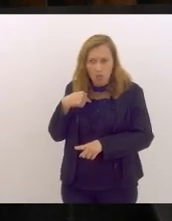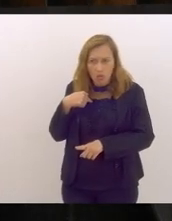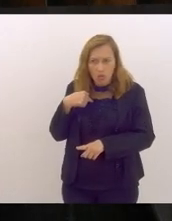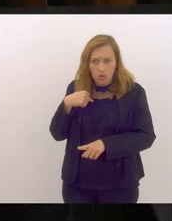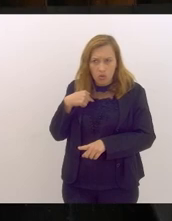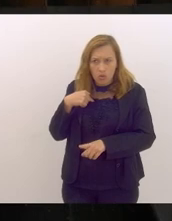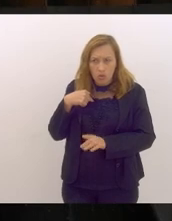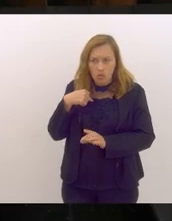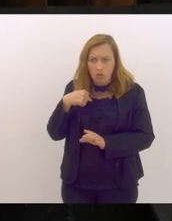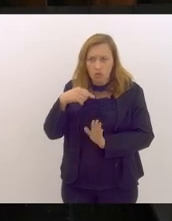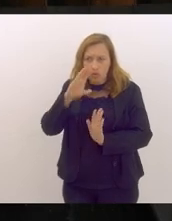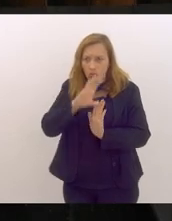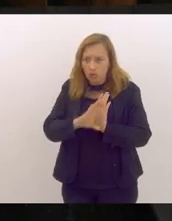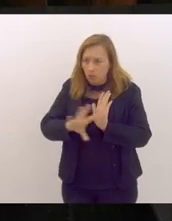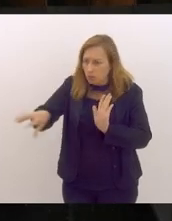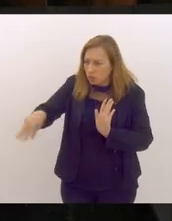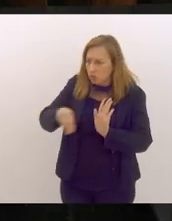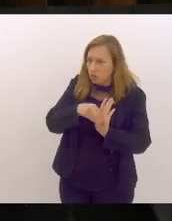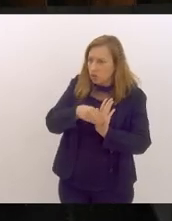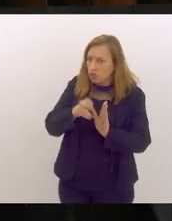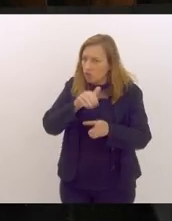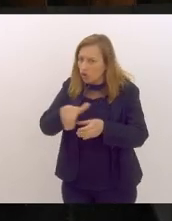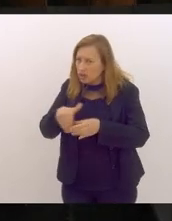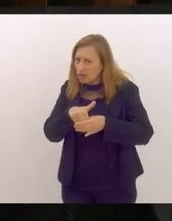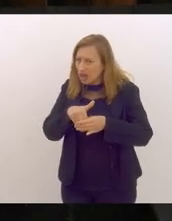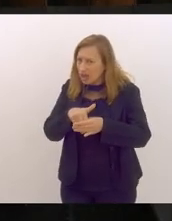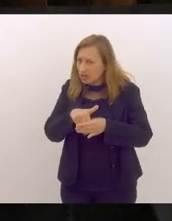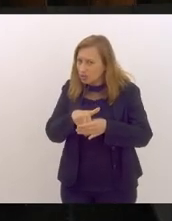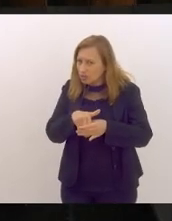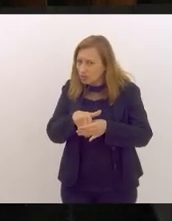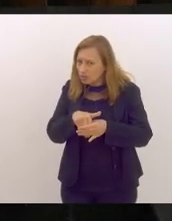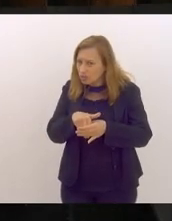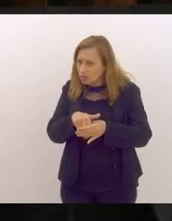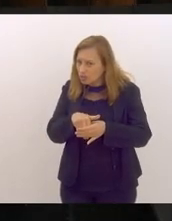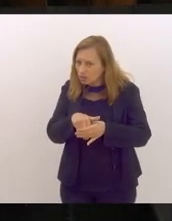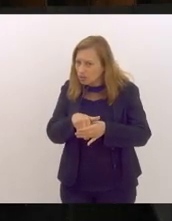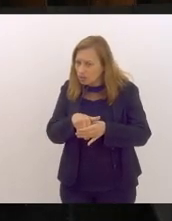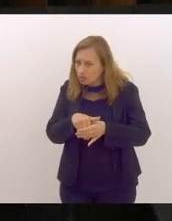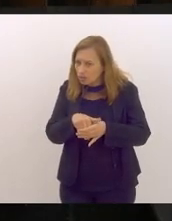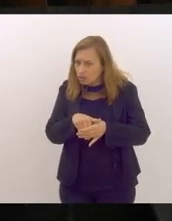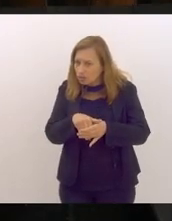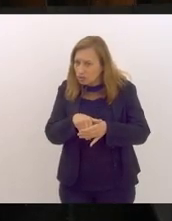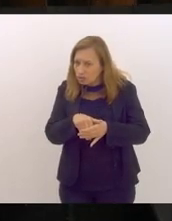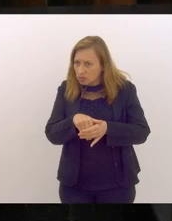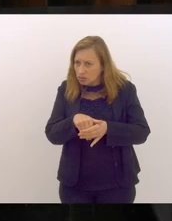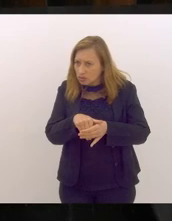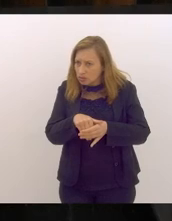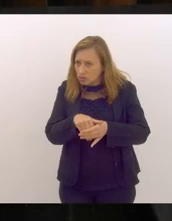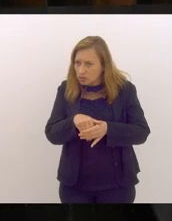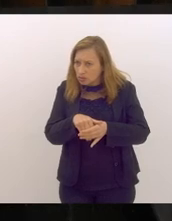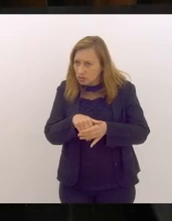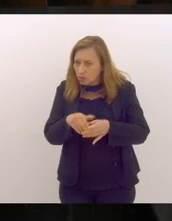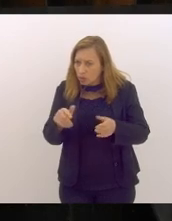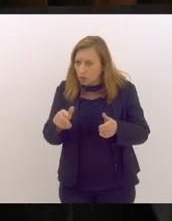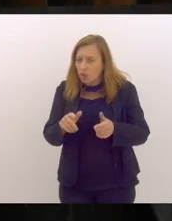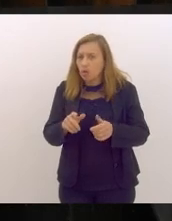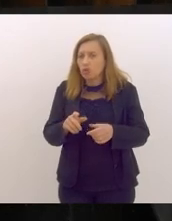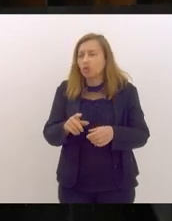meu currículo ter votado a favor por extinção de uma